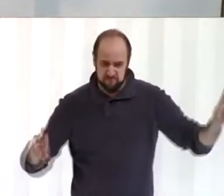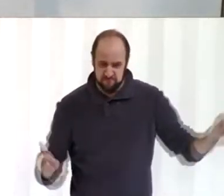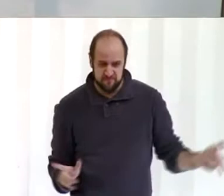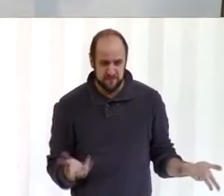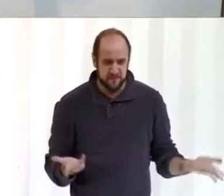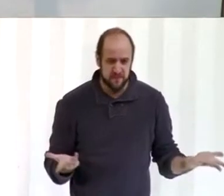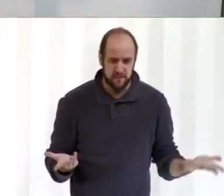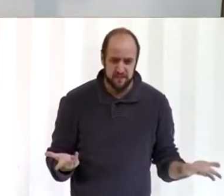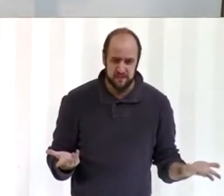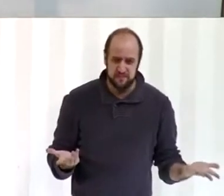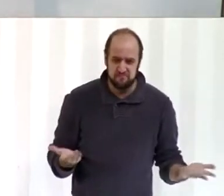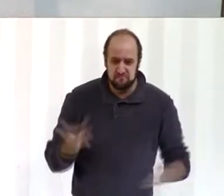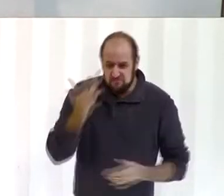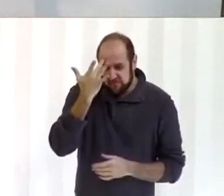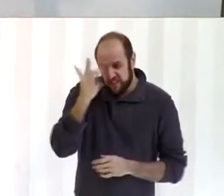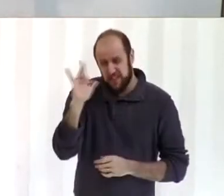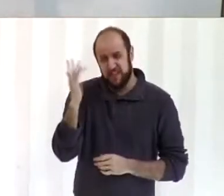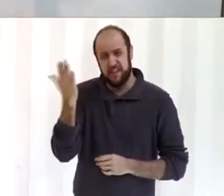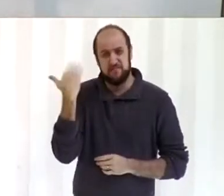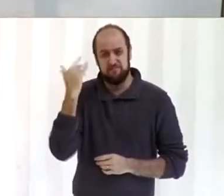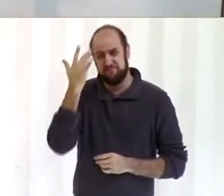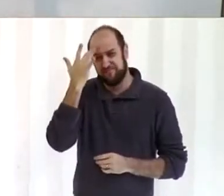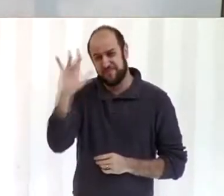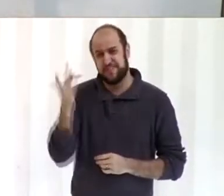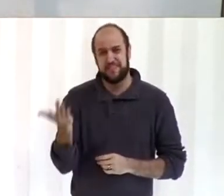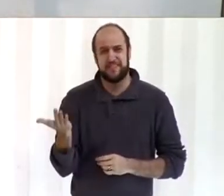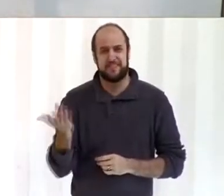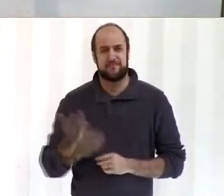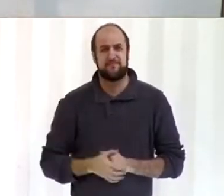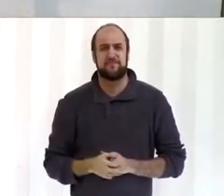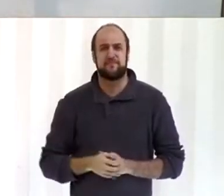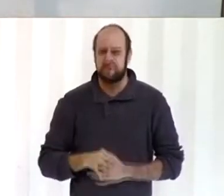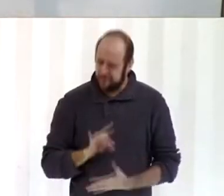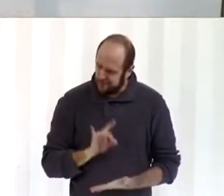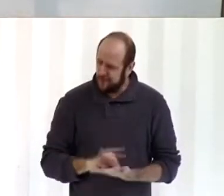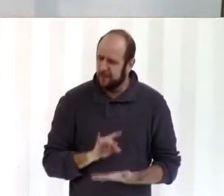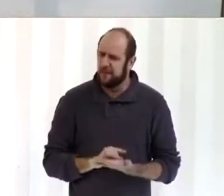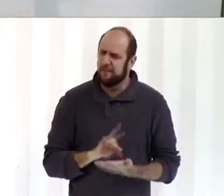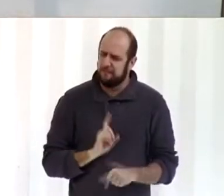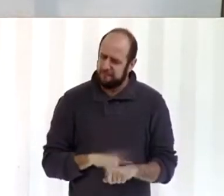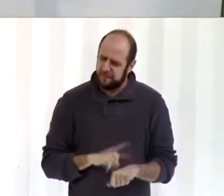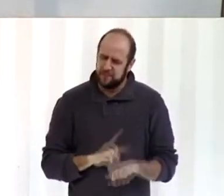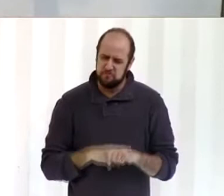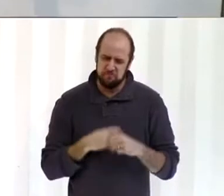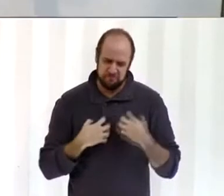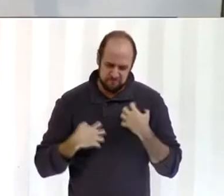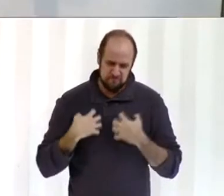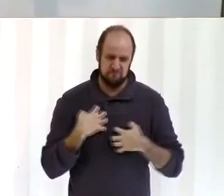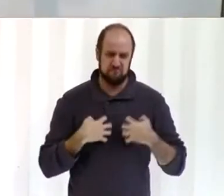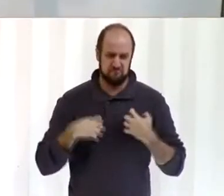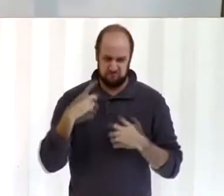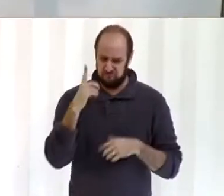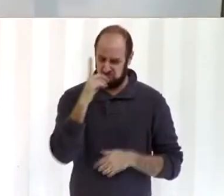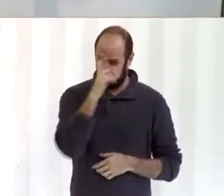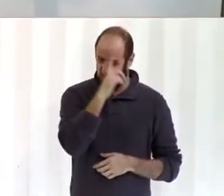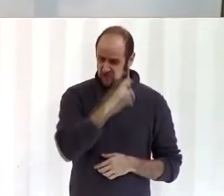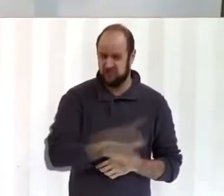Quem diria? Sim, estamos vivendo tempos de inquietação e tempos